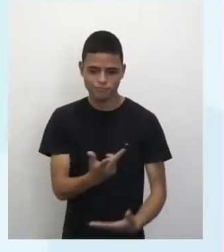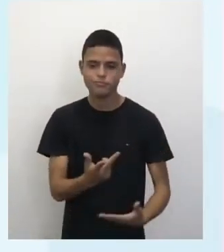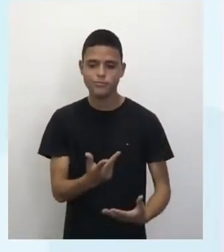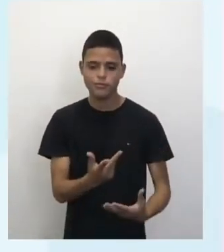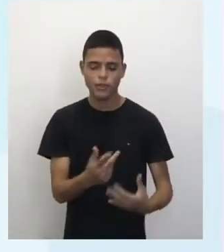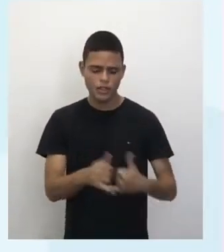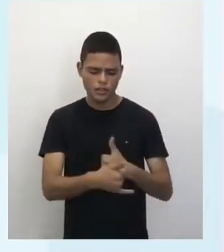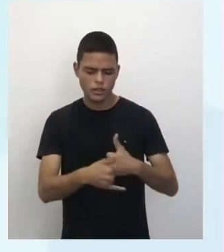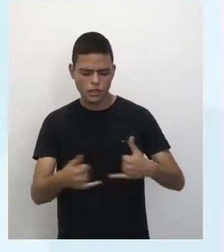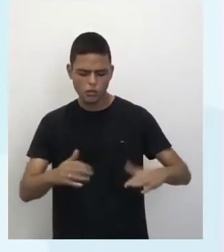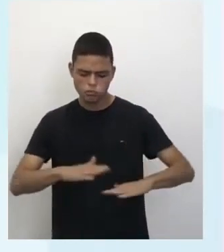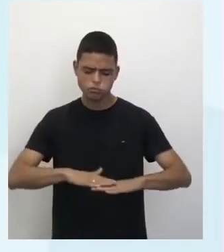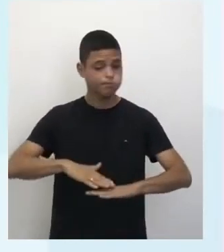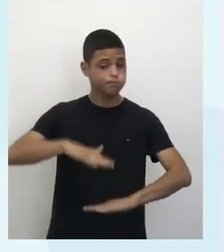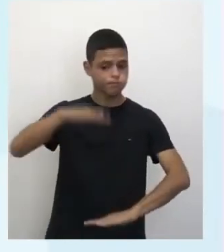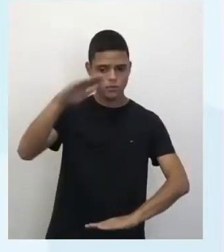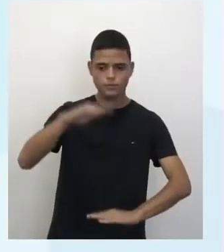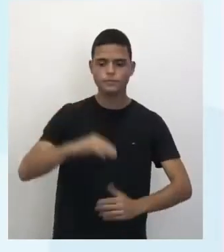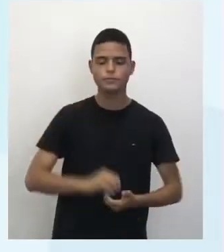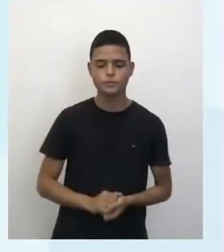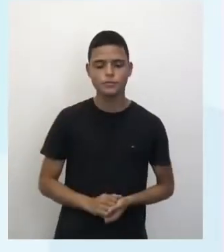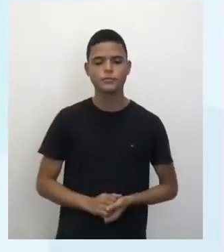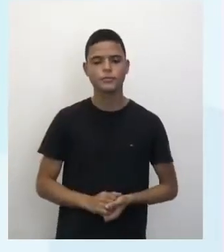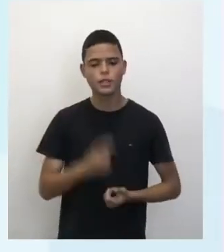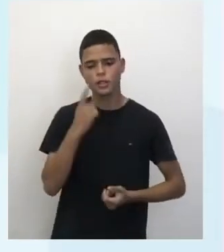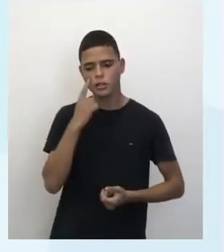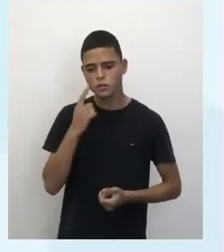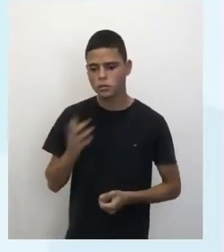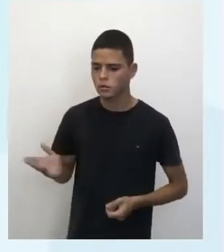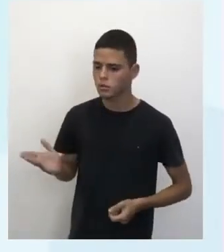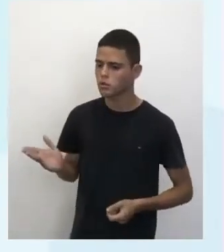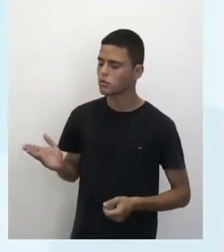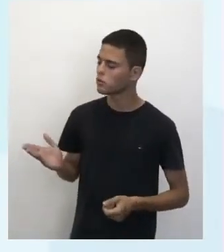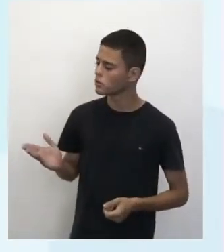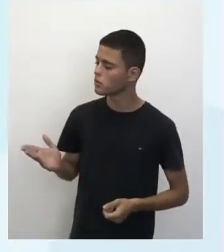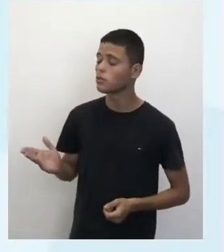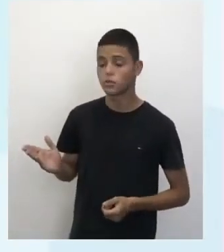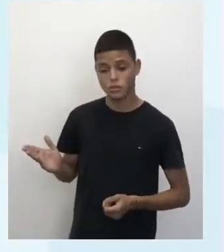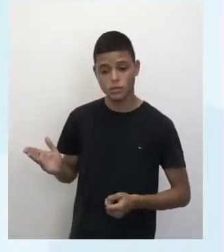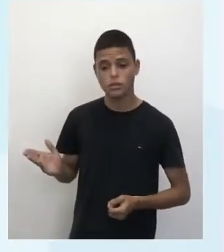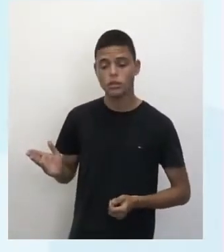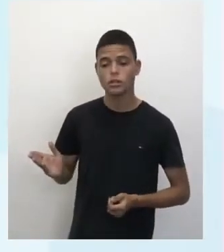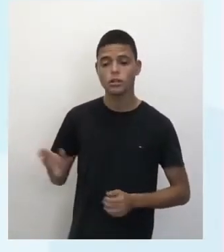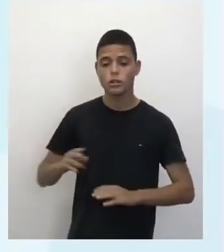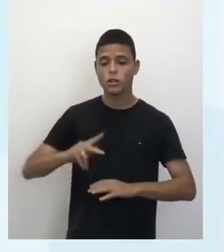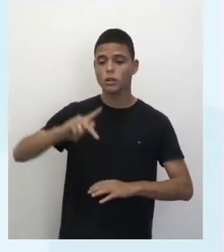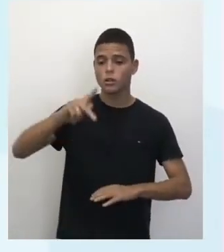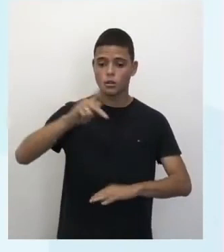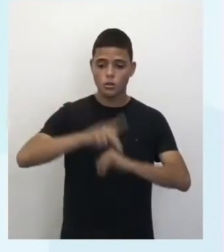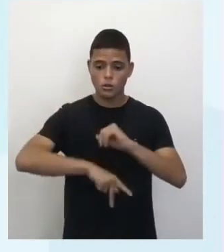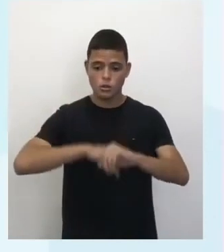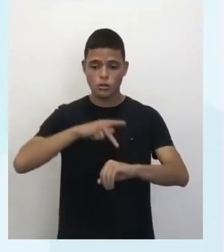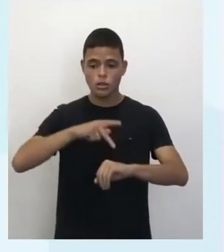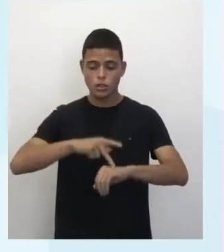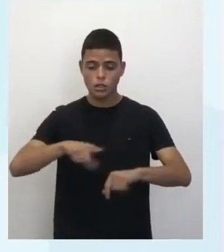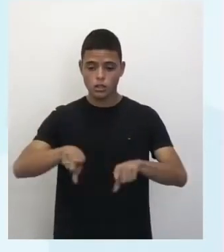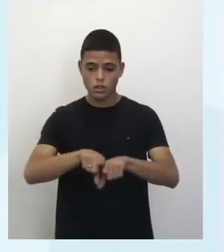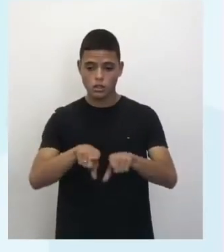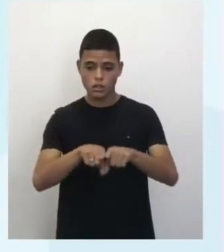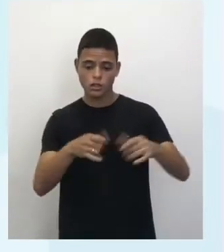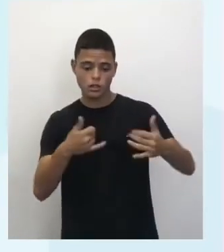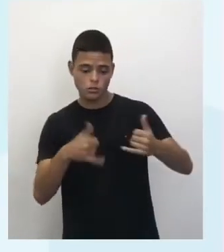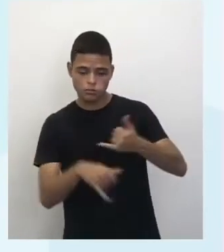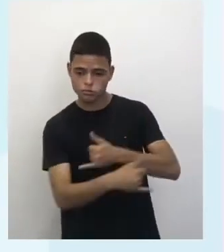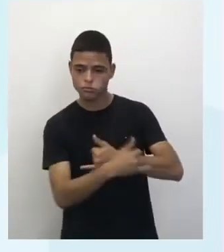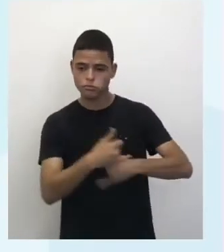dimensão do potencial elétrico. Veja nessa equação, né, que o potencial elétrico ele é dimensionado pela densidade da